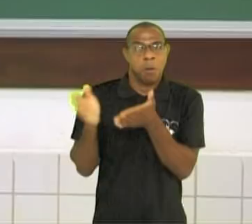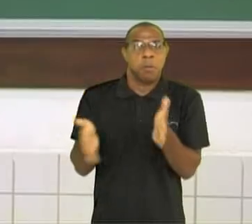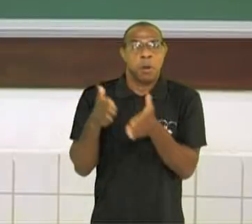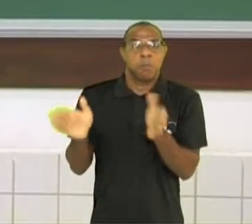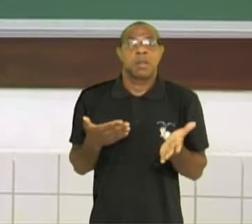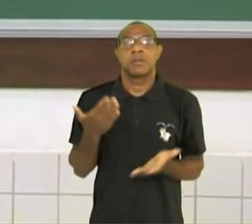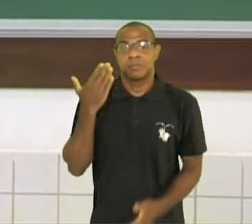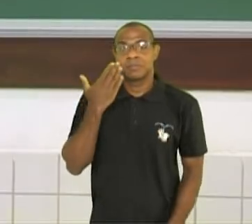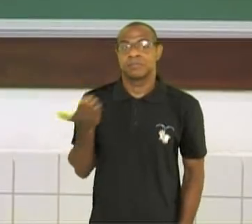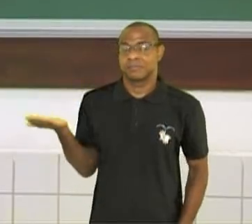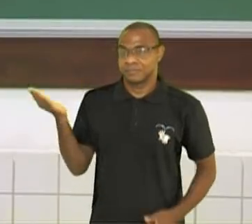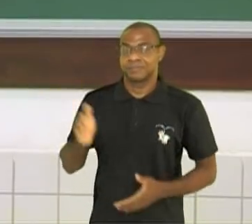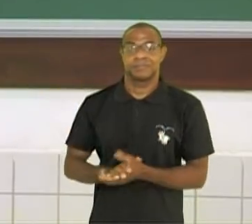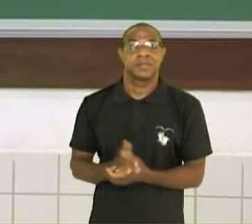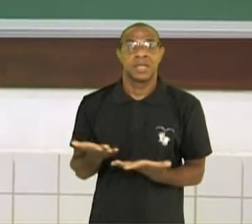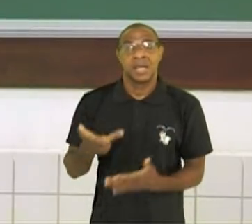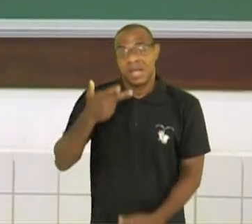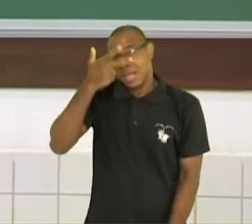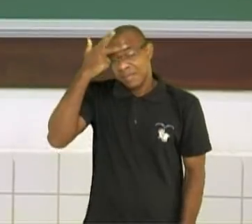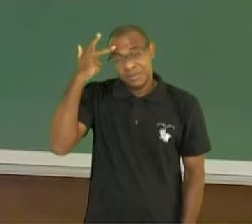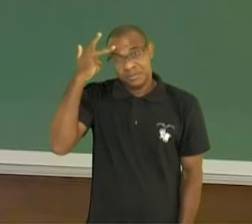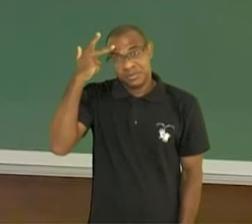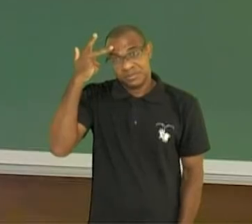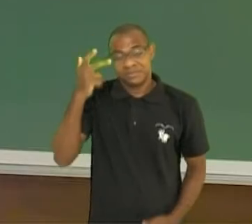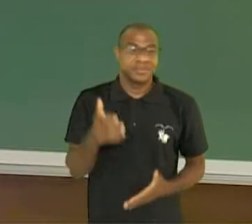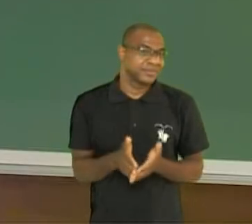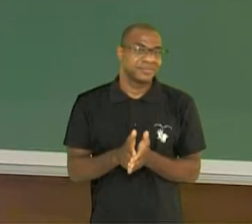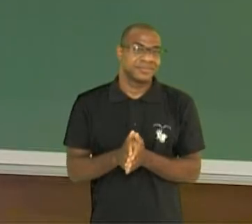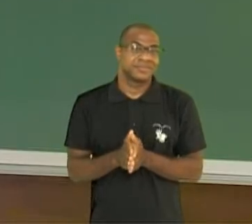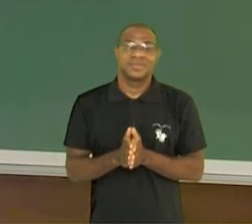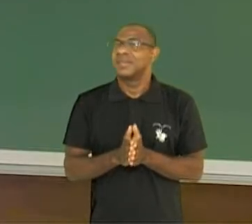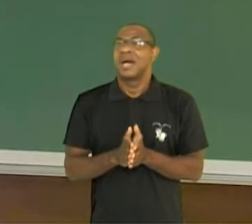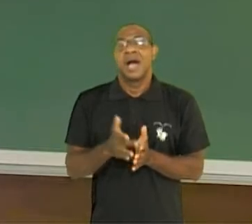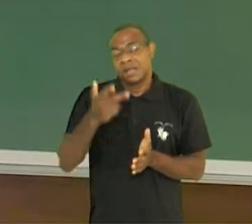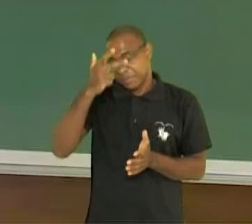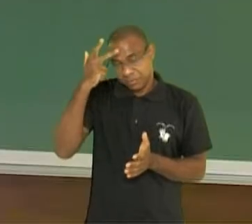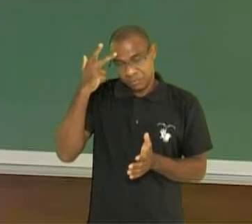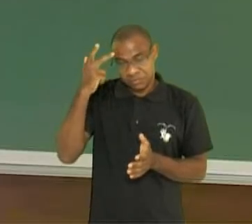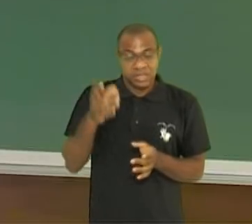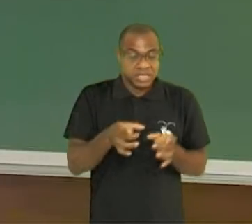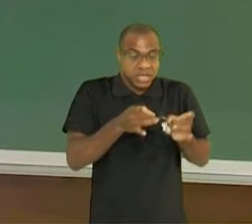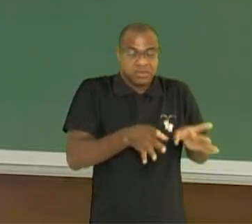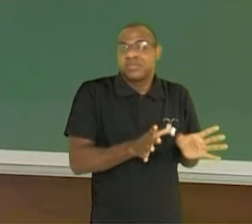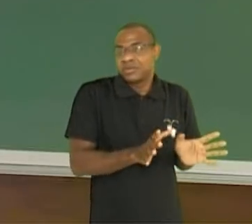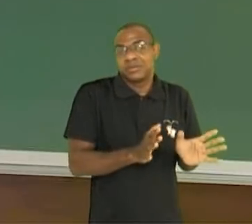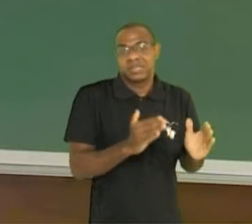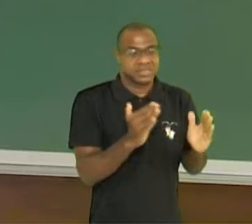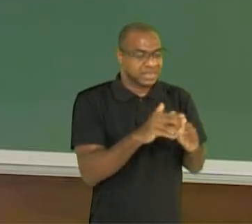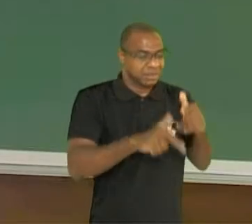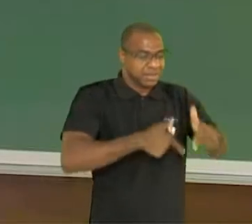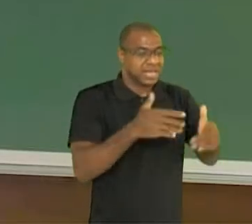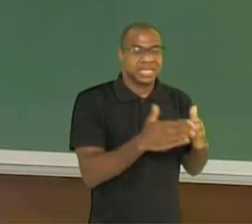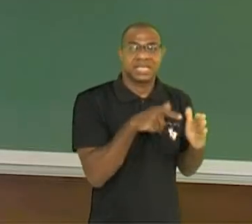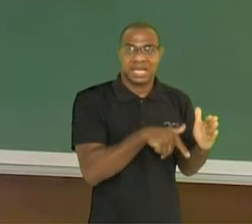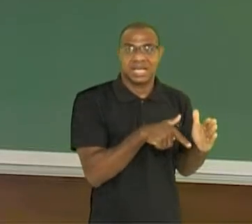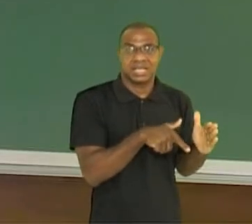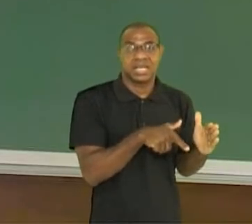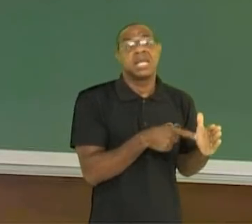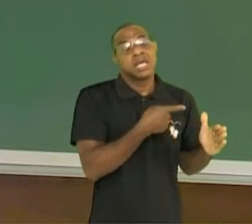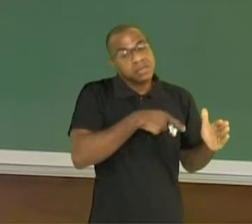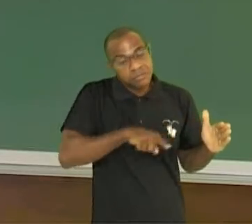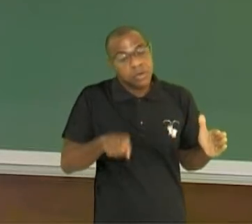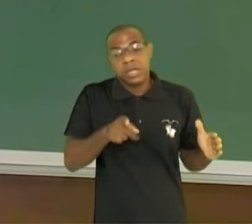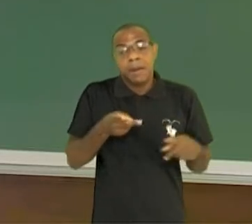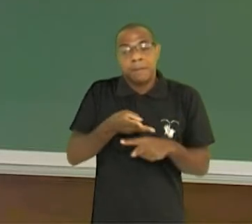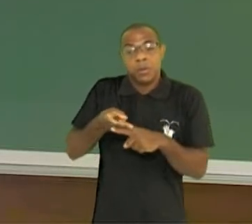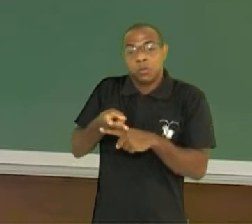maquinofatura. Olha aí, as pessoas foram deixando de trabalhar em casa ou nessas oficinas dos capitalistas e elas